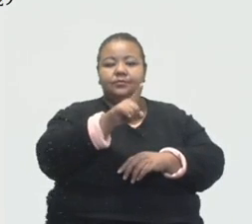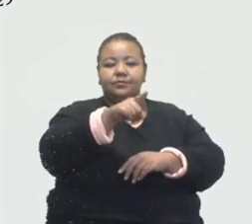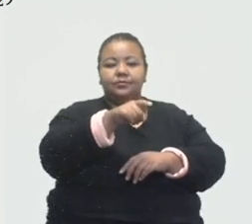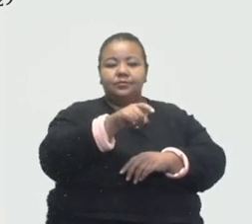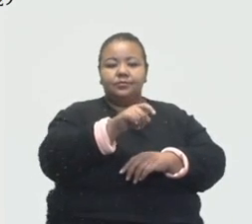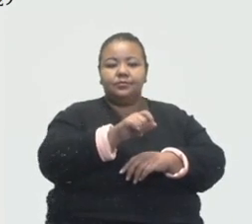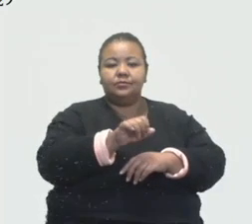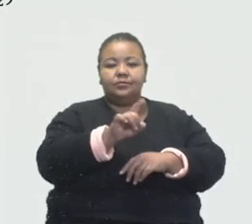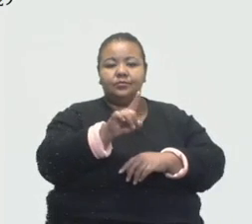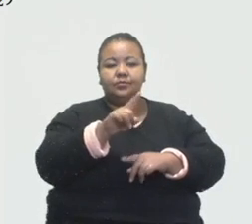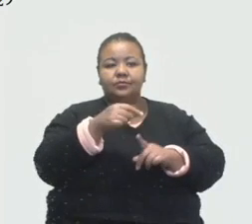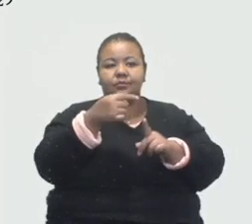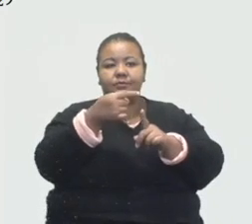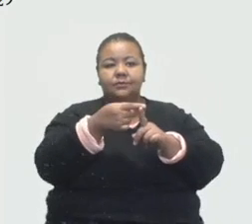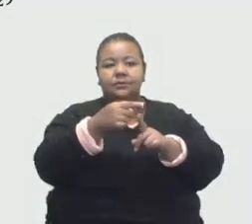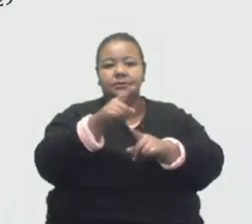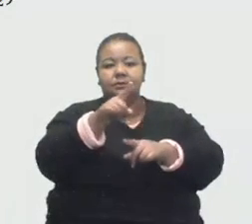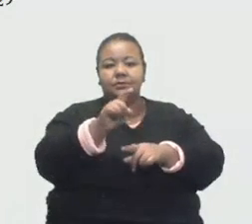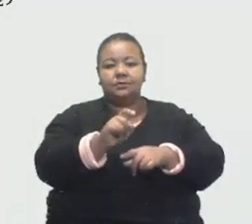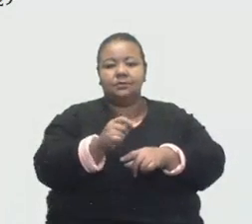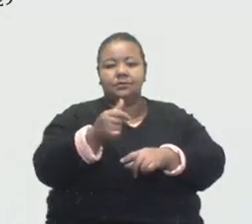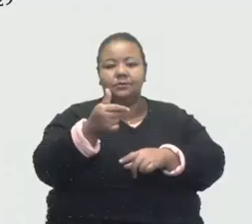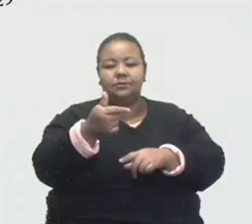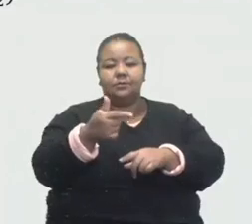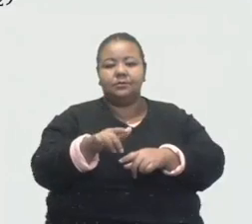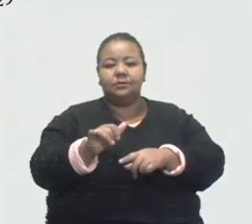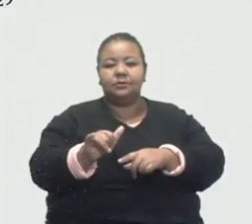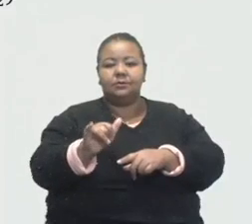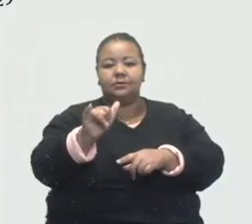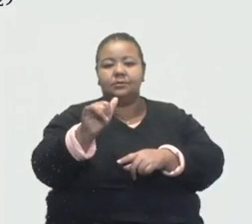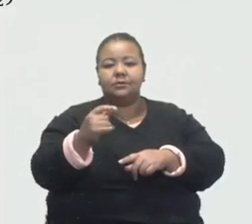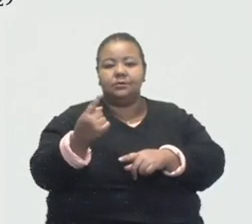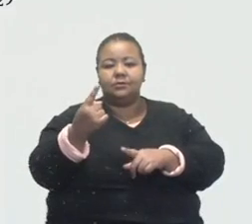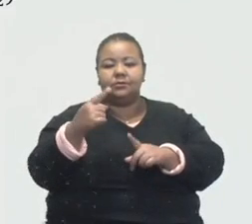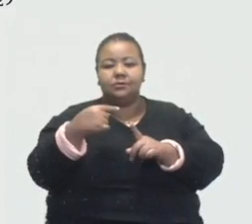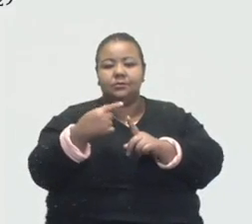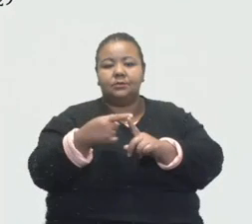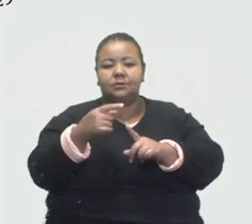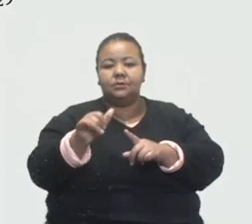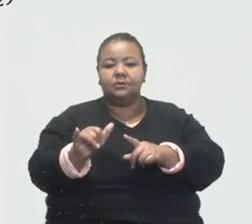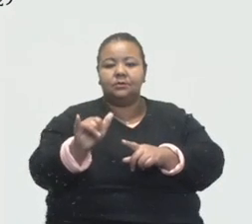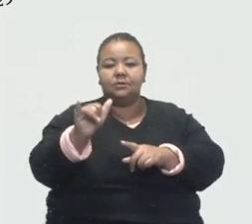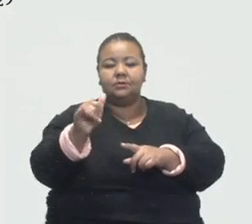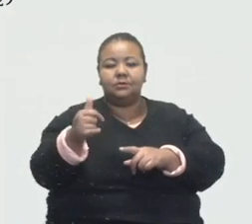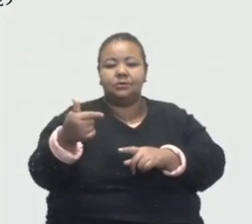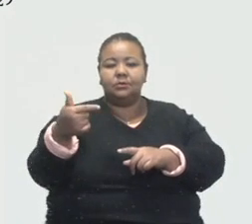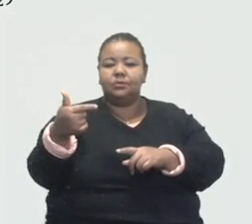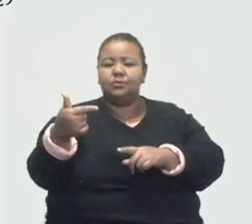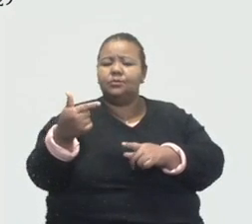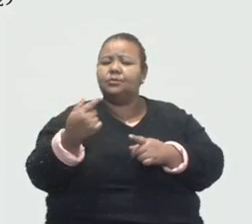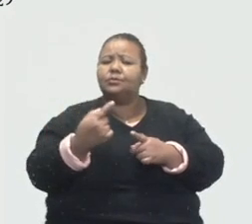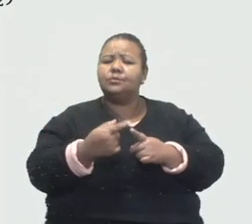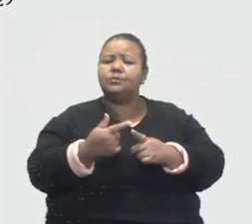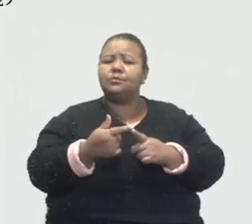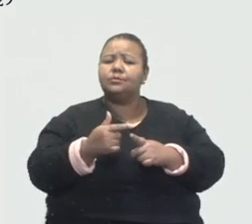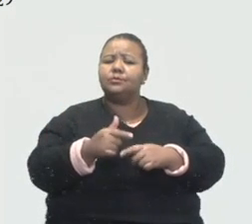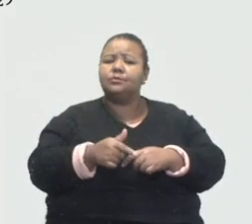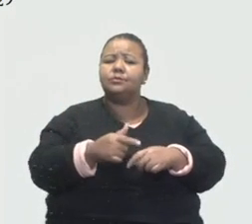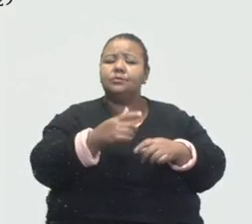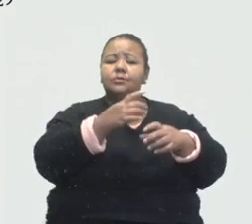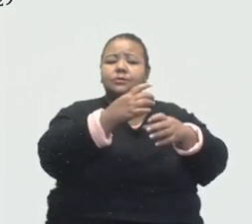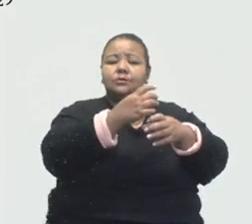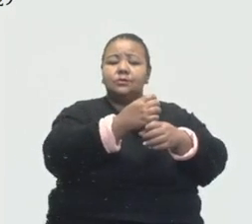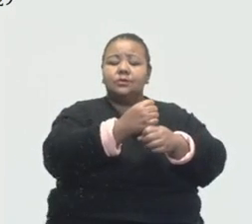x1 mais x2, y1 mais y2. Por que isso, professora? Soma